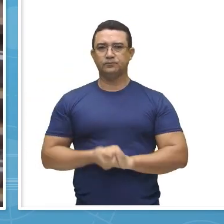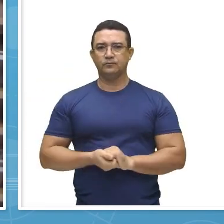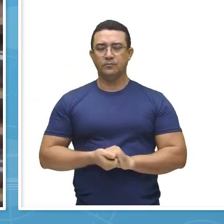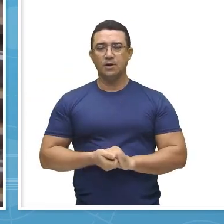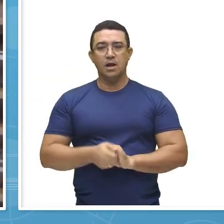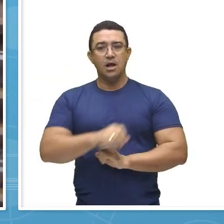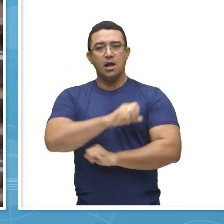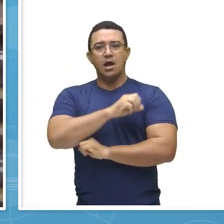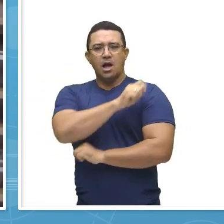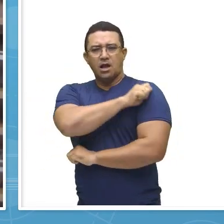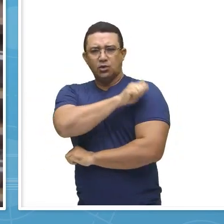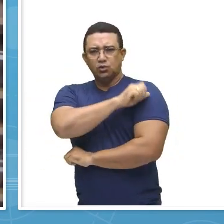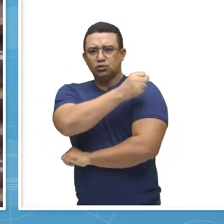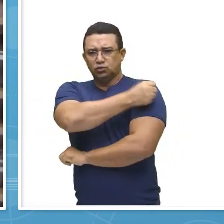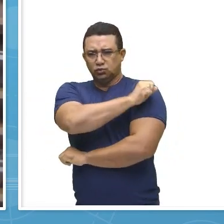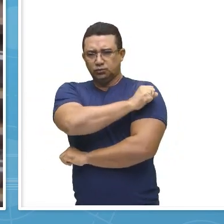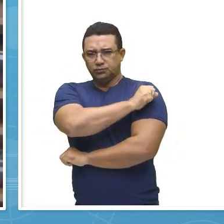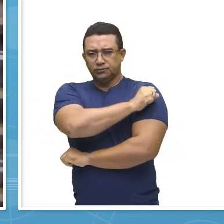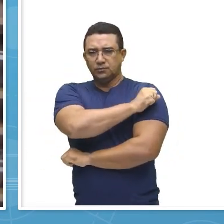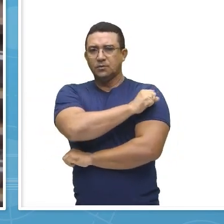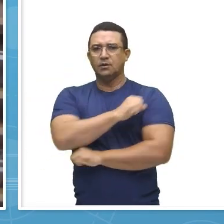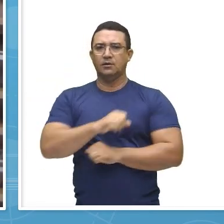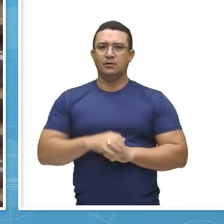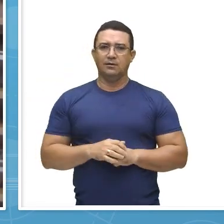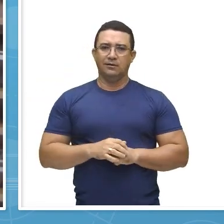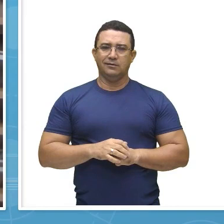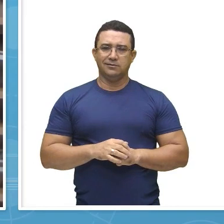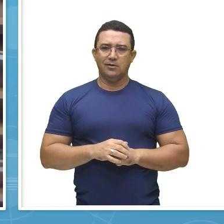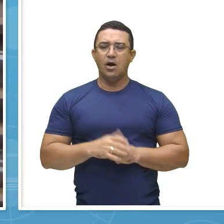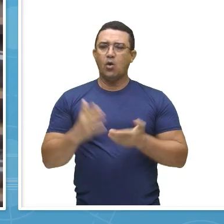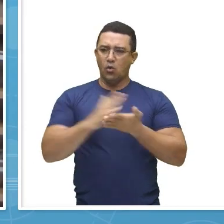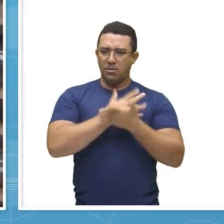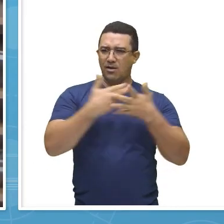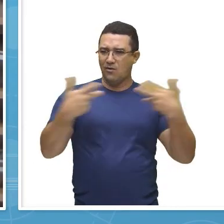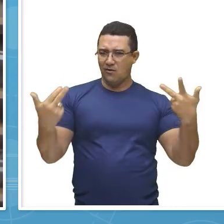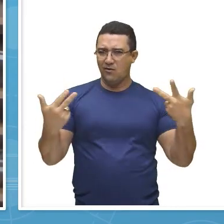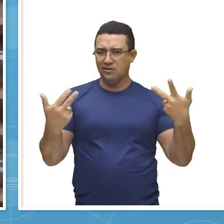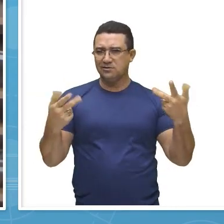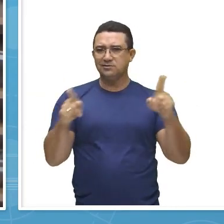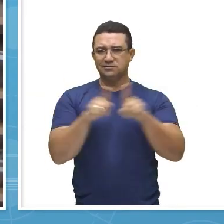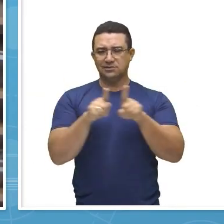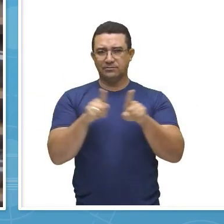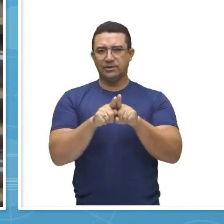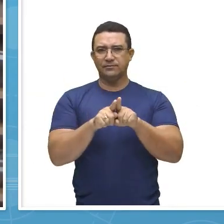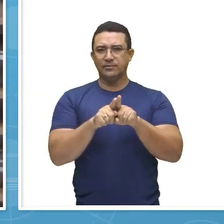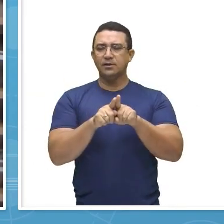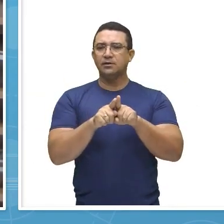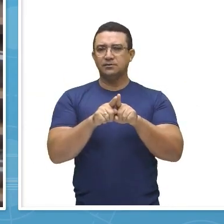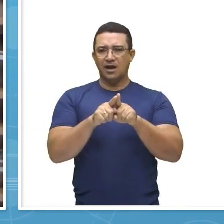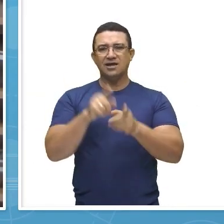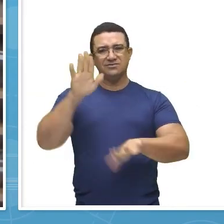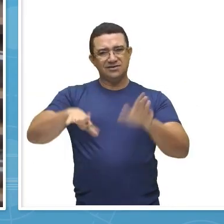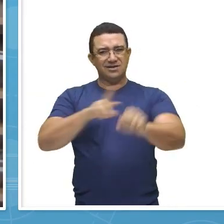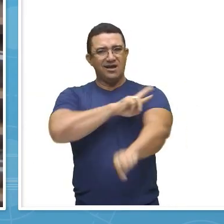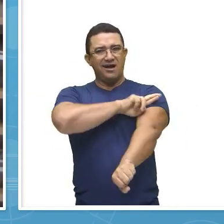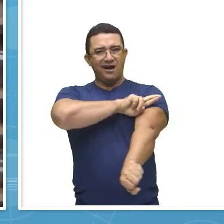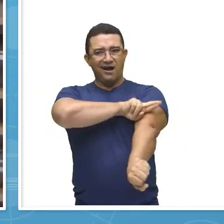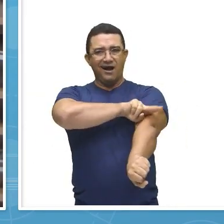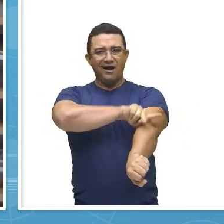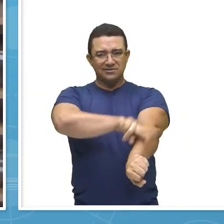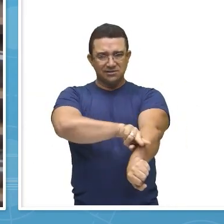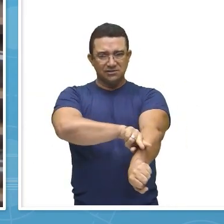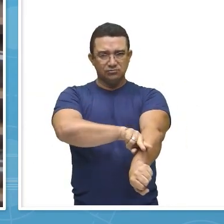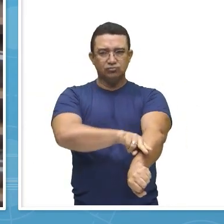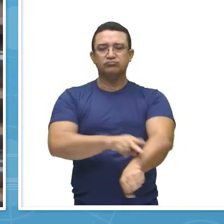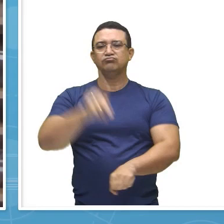ano sabem, muitas dessas associações estão ligadas ao racismo. Vocês também sabem que o racismo no nosso país, ele é